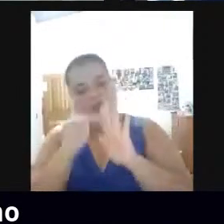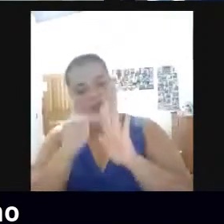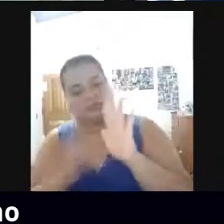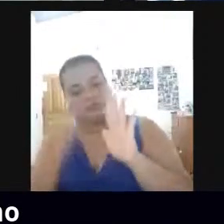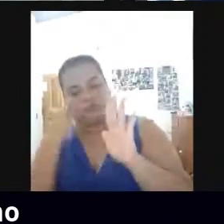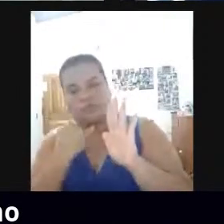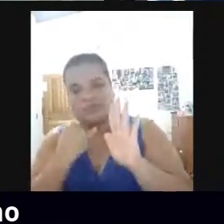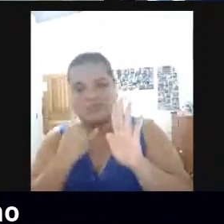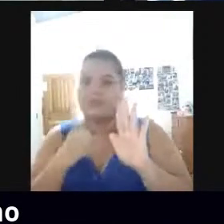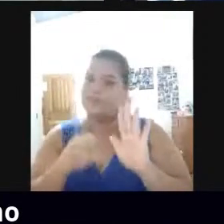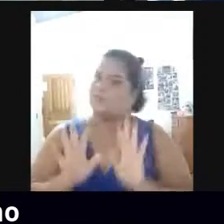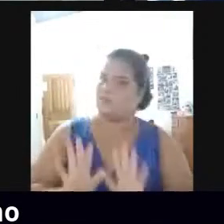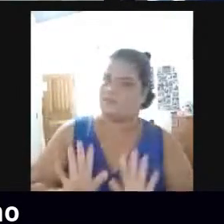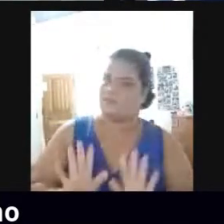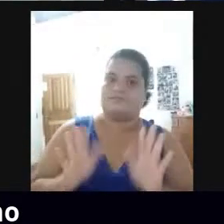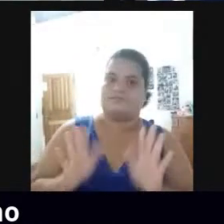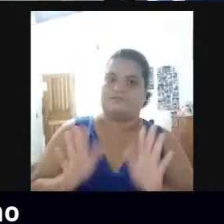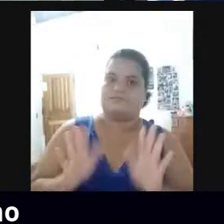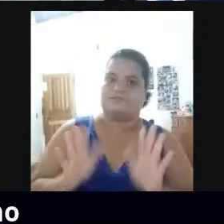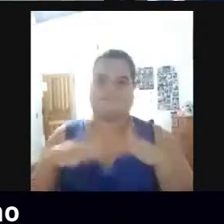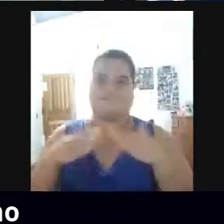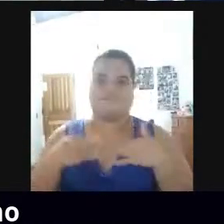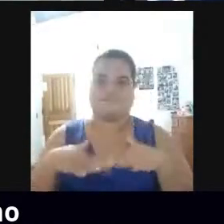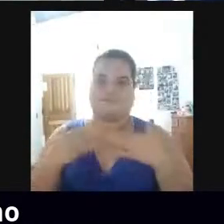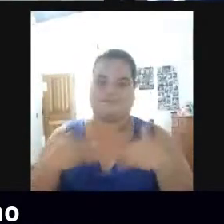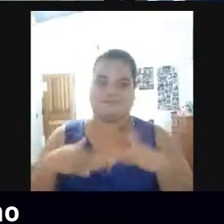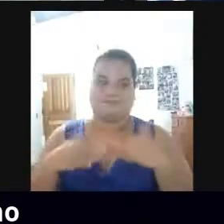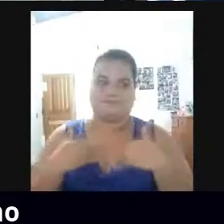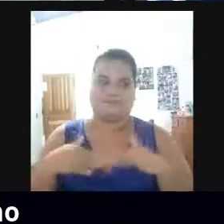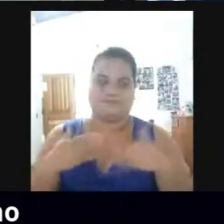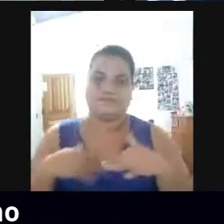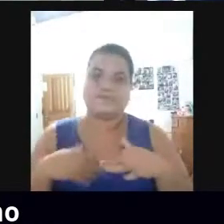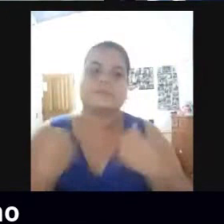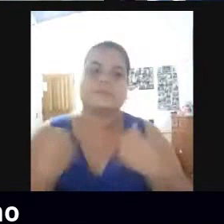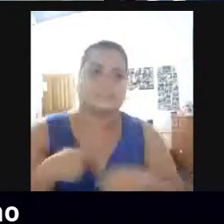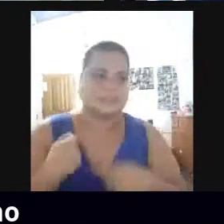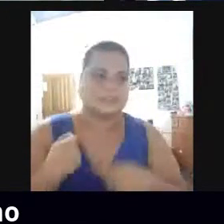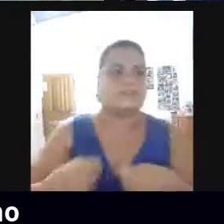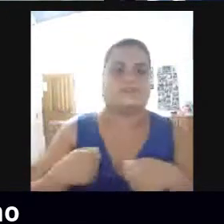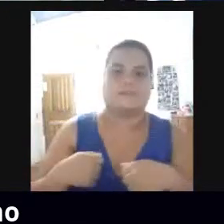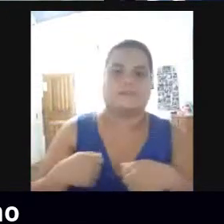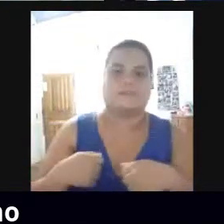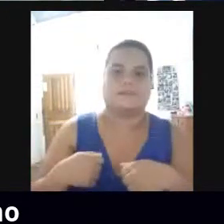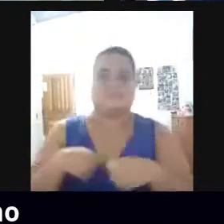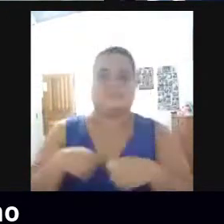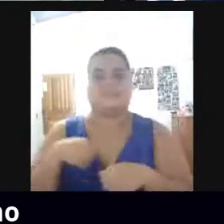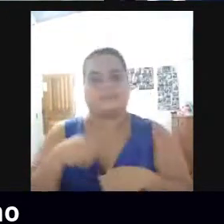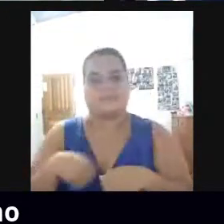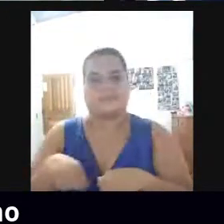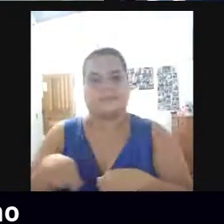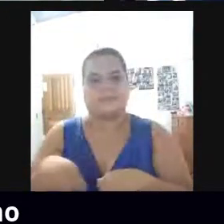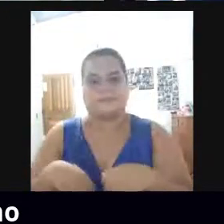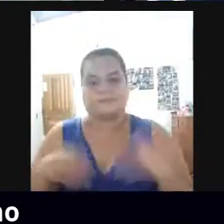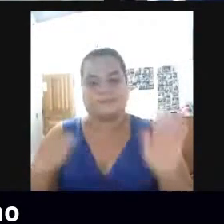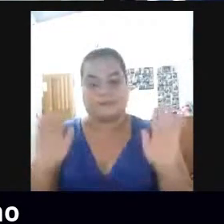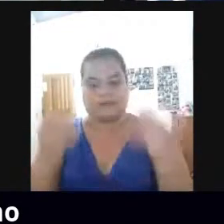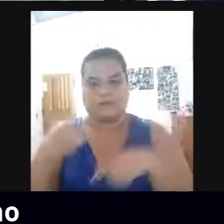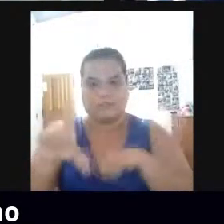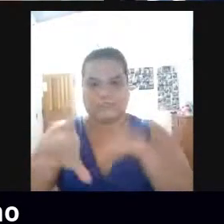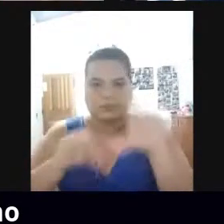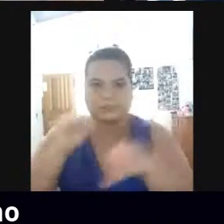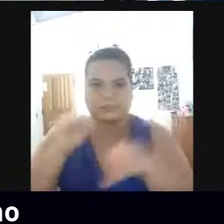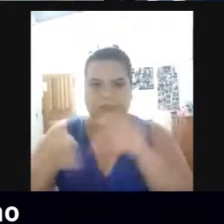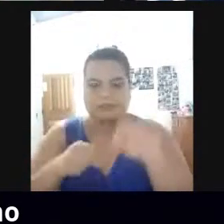vai funcionar. Por quê? Porque ela não come. Então, a gente tem que trabalhar a seletividade para depois ver o que é que ela vai aceitar. Então, essa questão